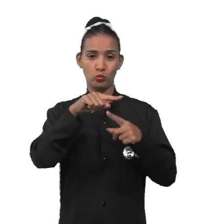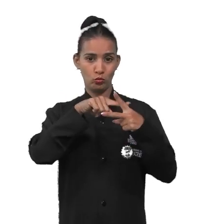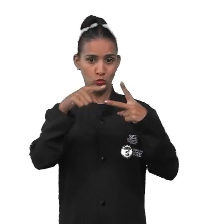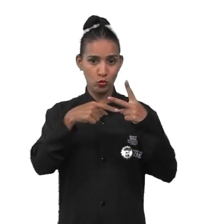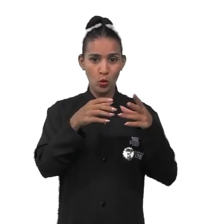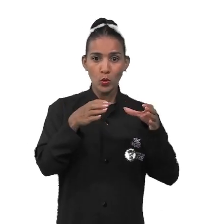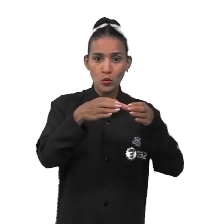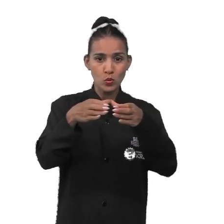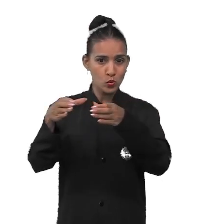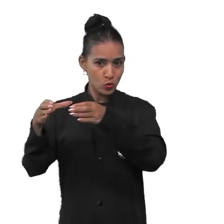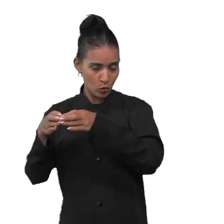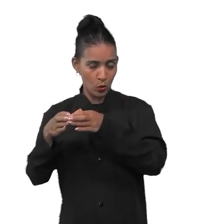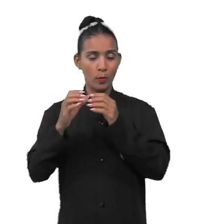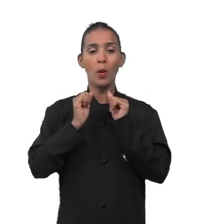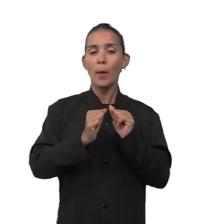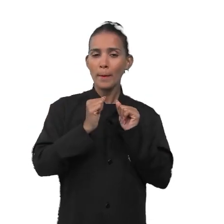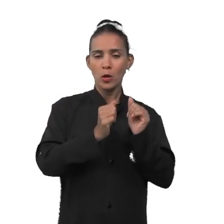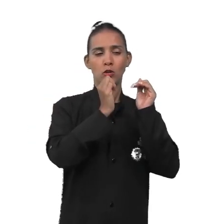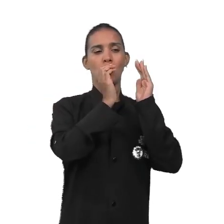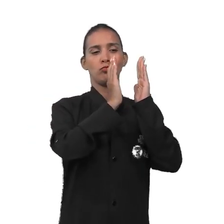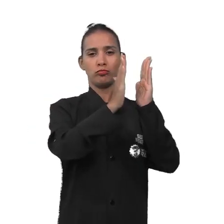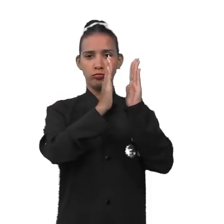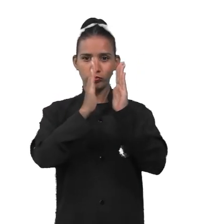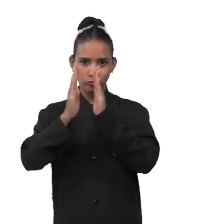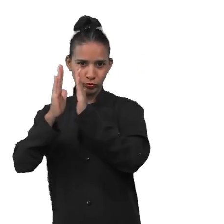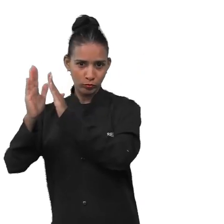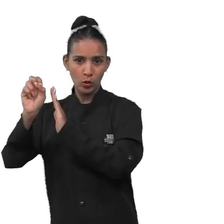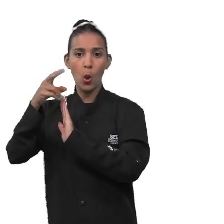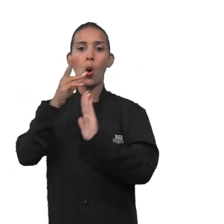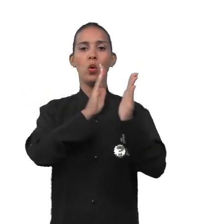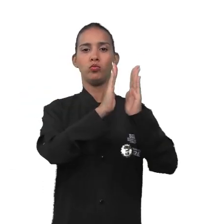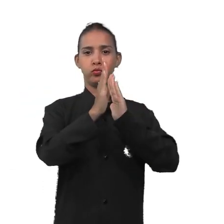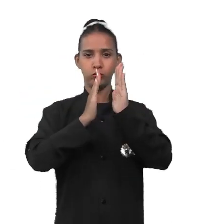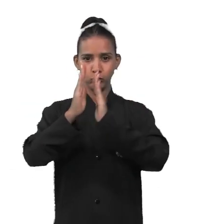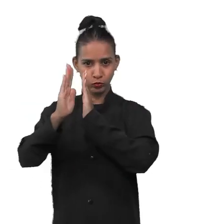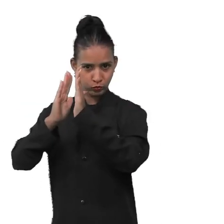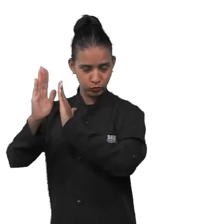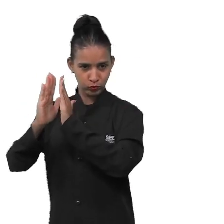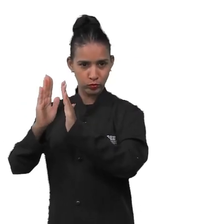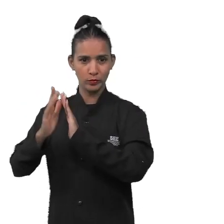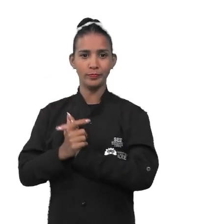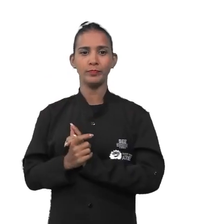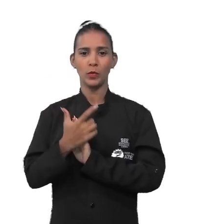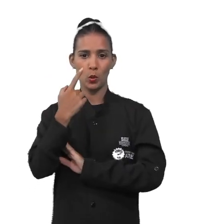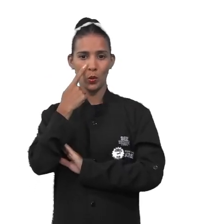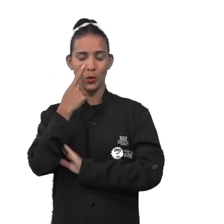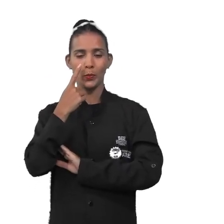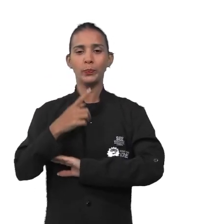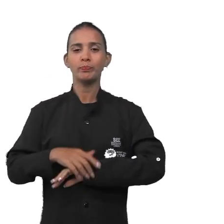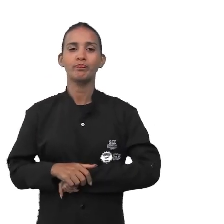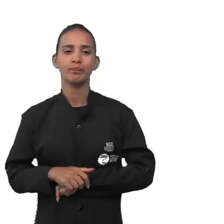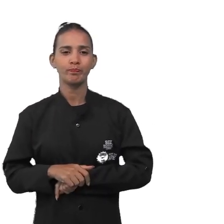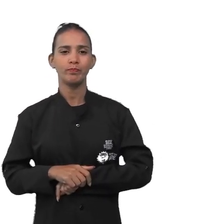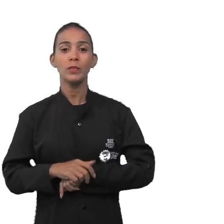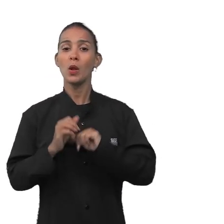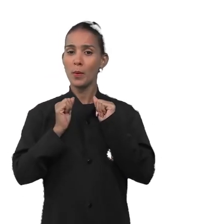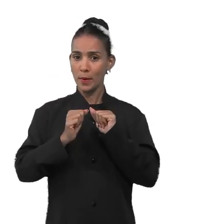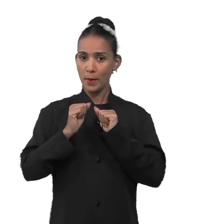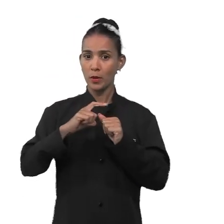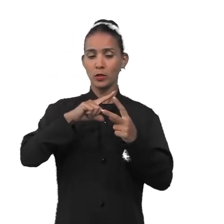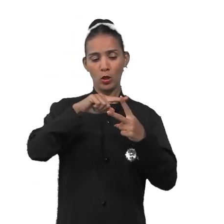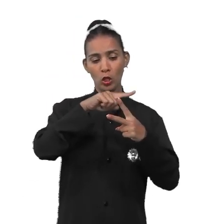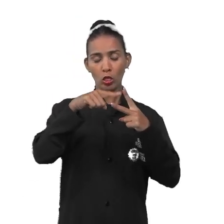em série e eu posso ter agrupamento em paralelo. Bom, deixa eu voltar aqui que passou. Nós podemos ter